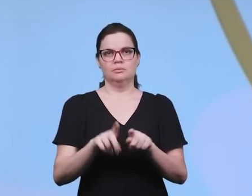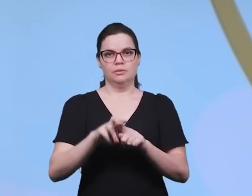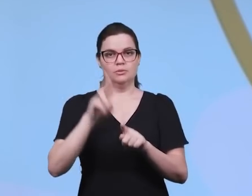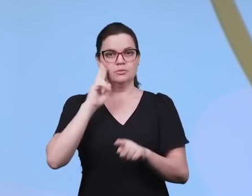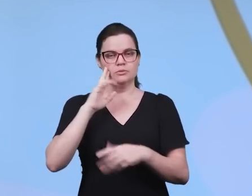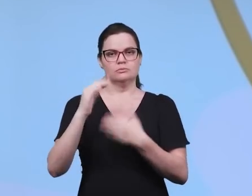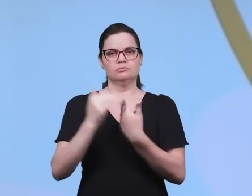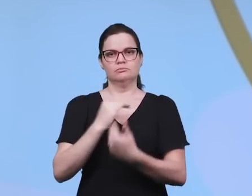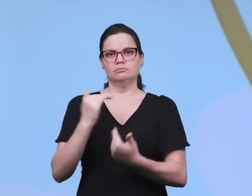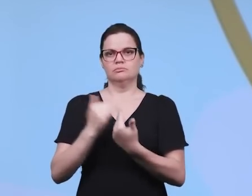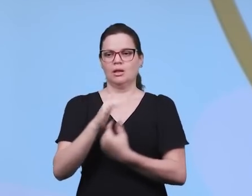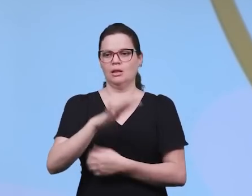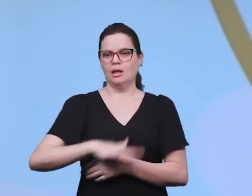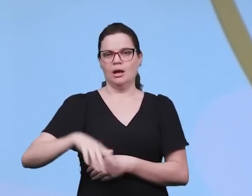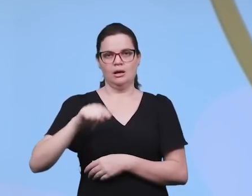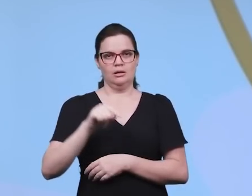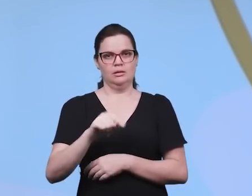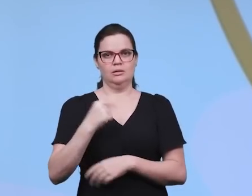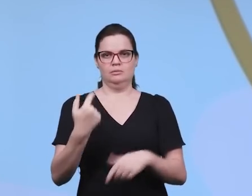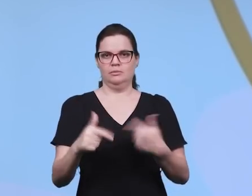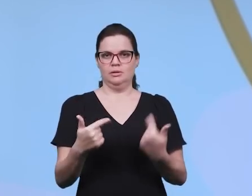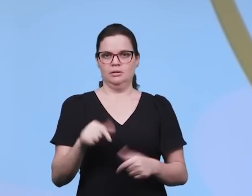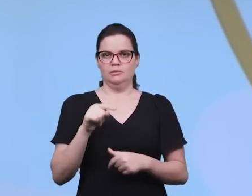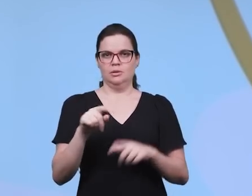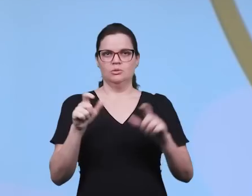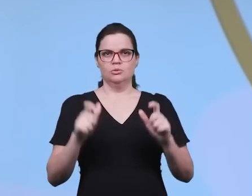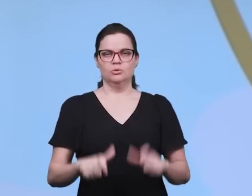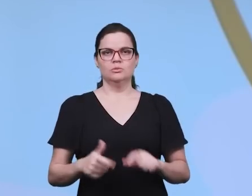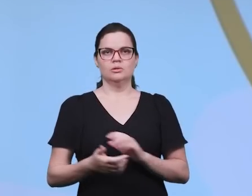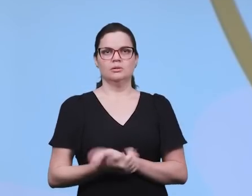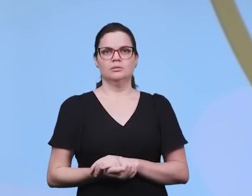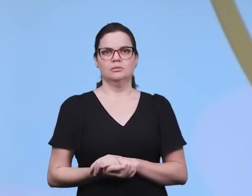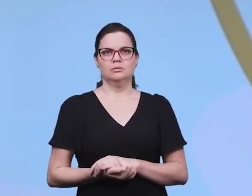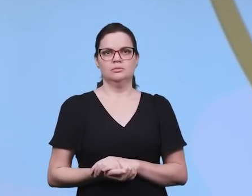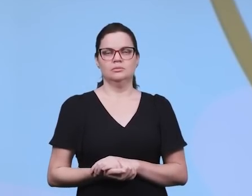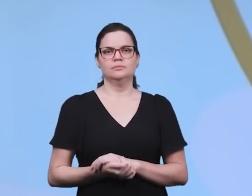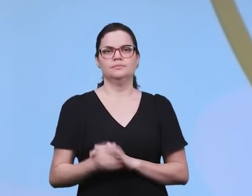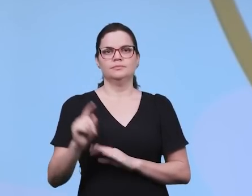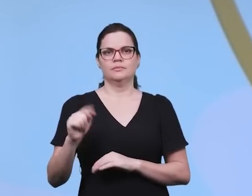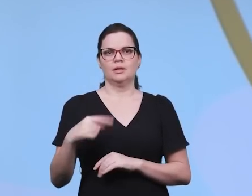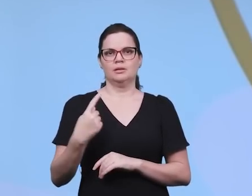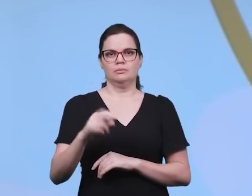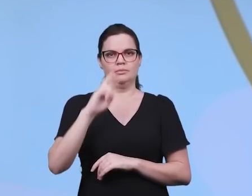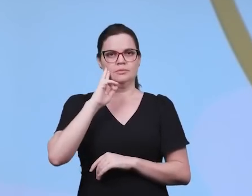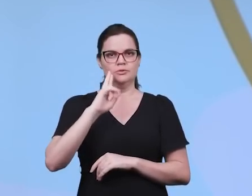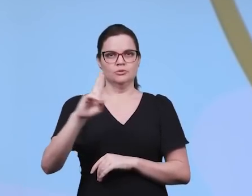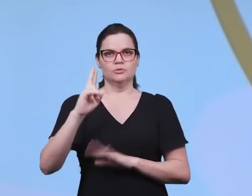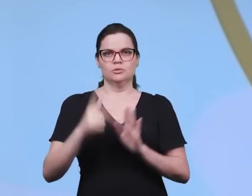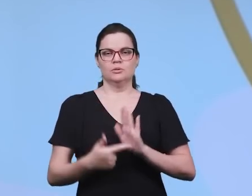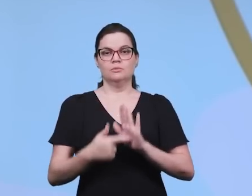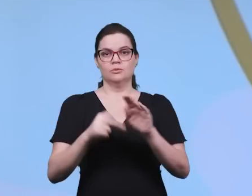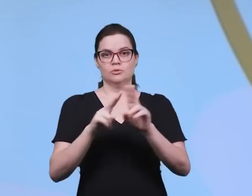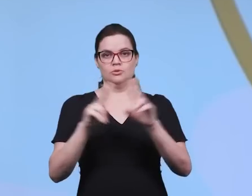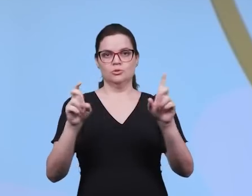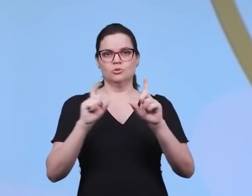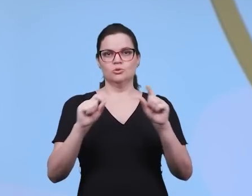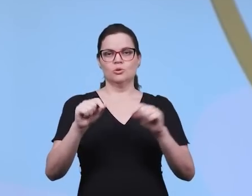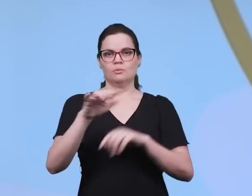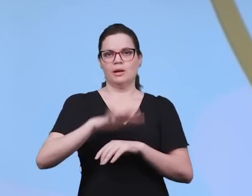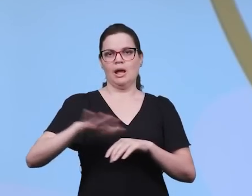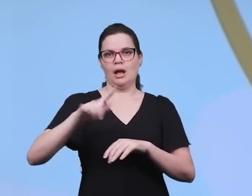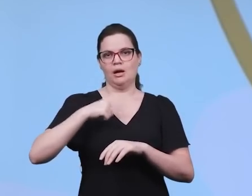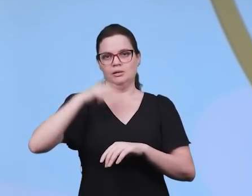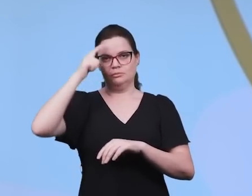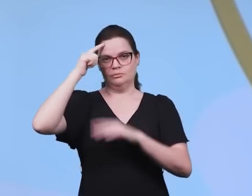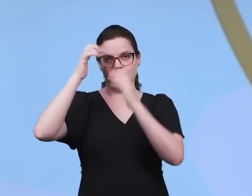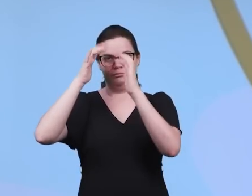para estar naquela área, para trabalhar naquele lugar que eu estava, e depois o Senhor confirmou a questão da neurociência, que foi para